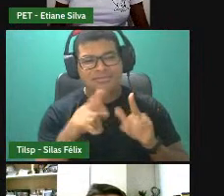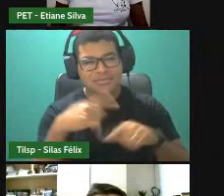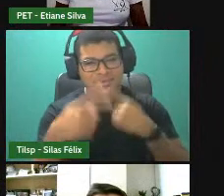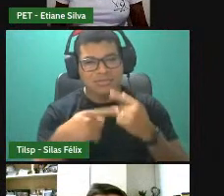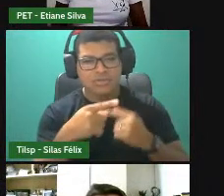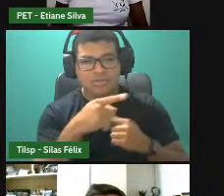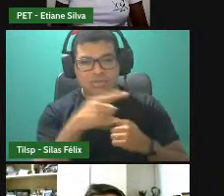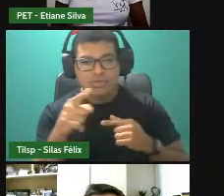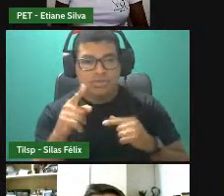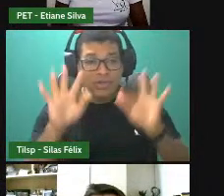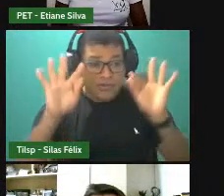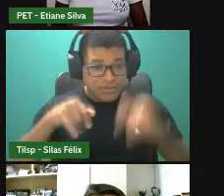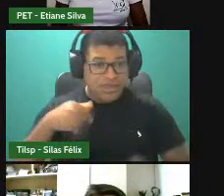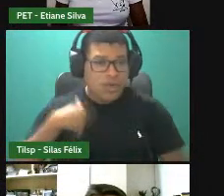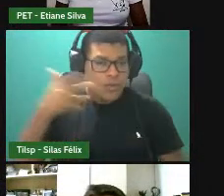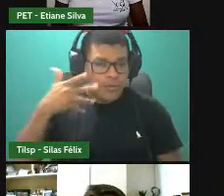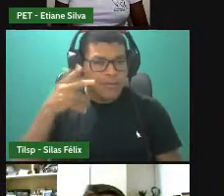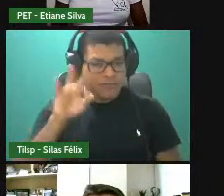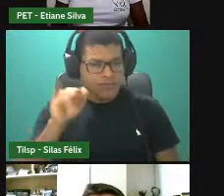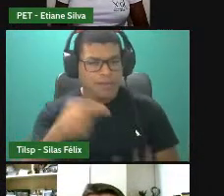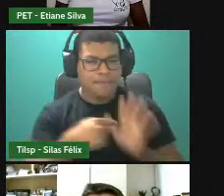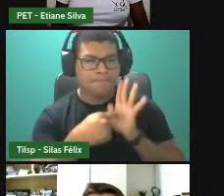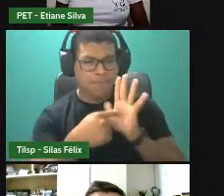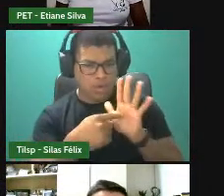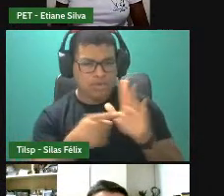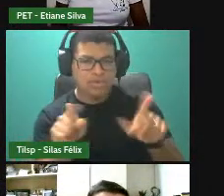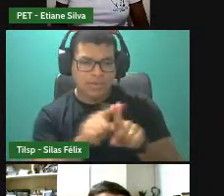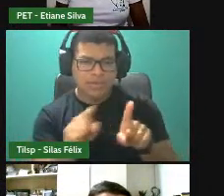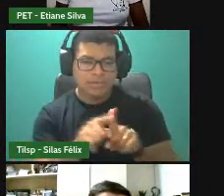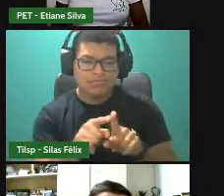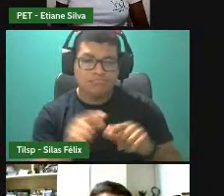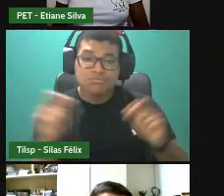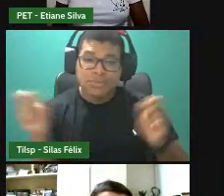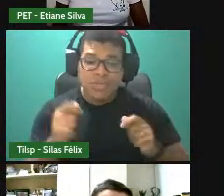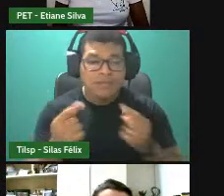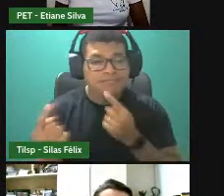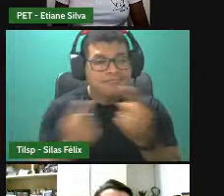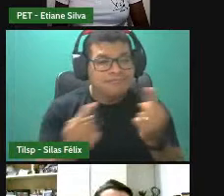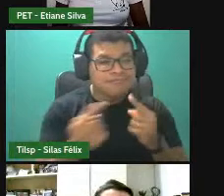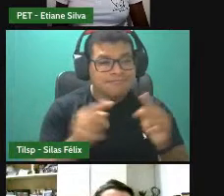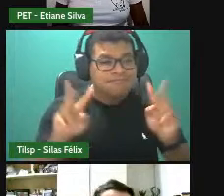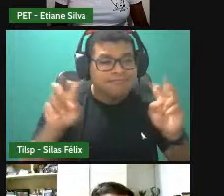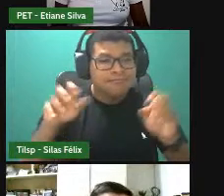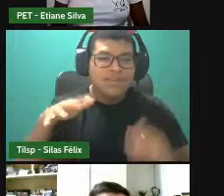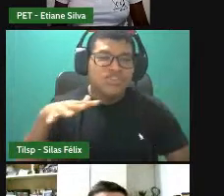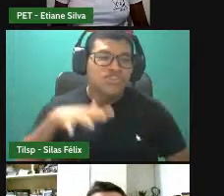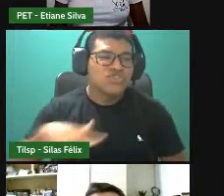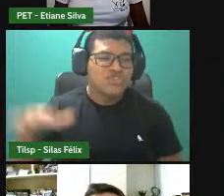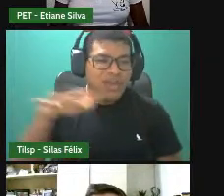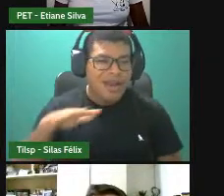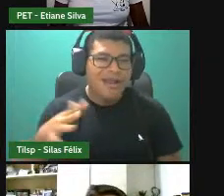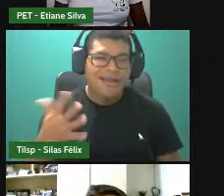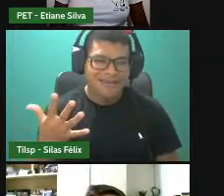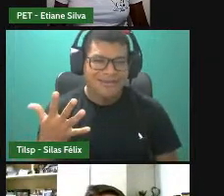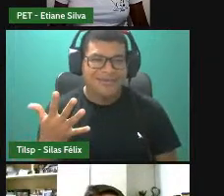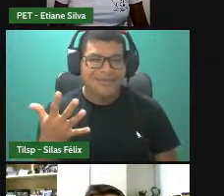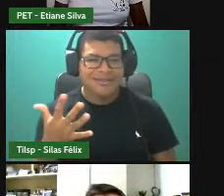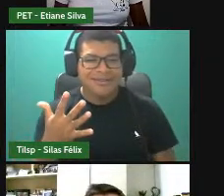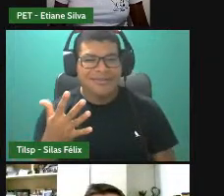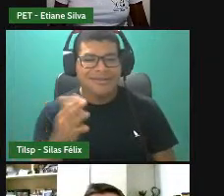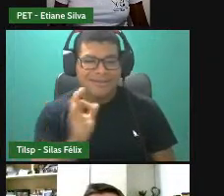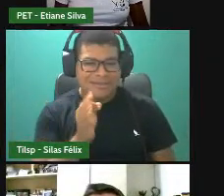palestra também, né, mas para a gente poder falar em termos bastante geral, bastante gerais, tá,